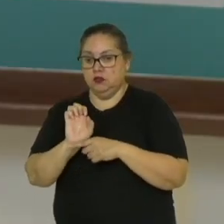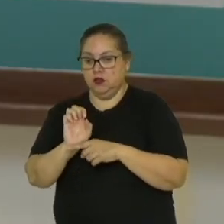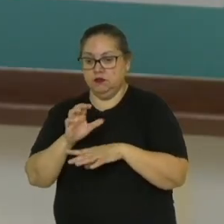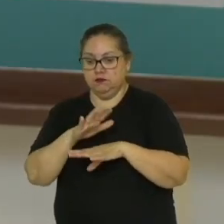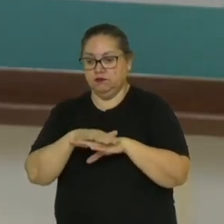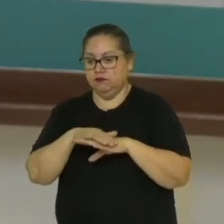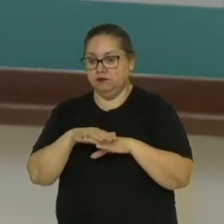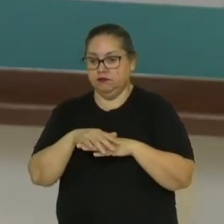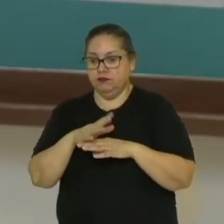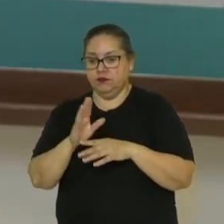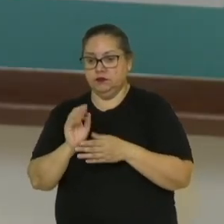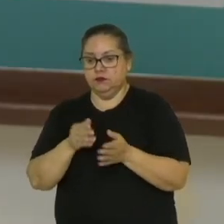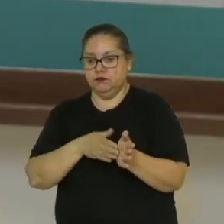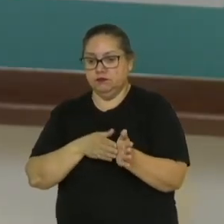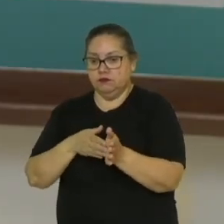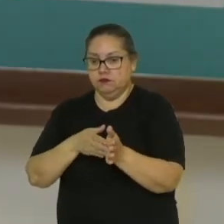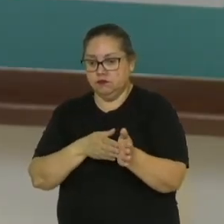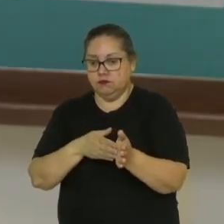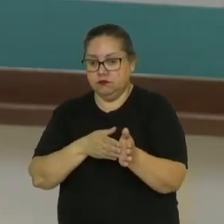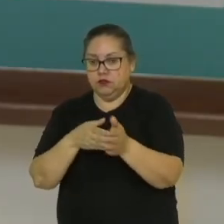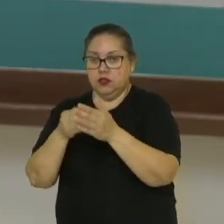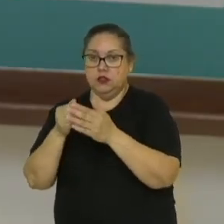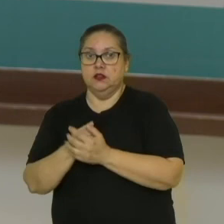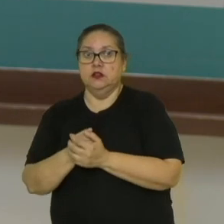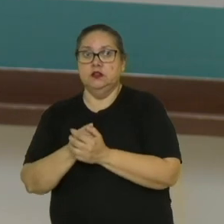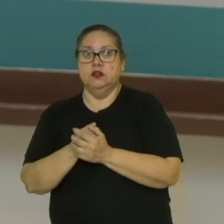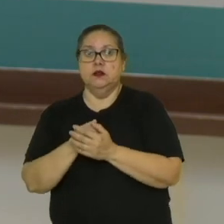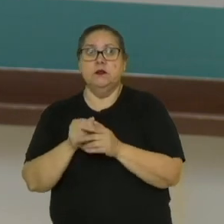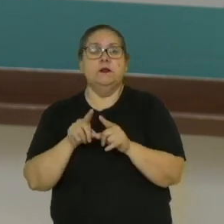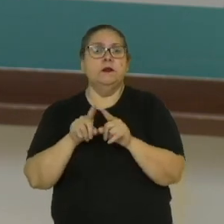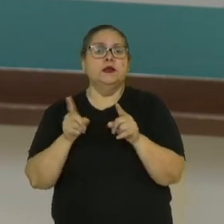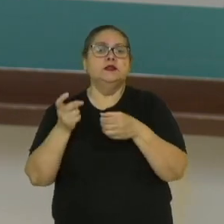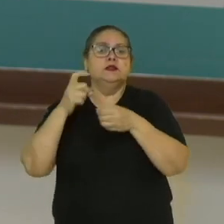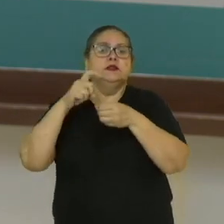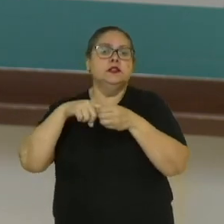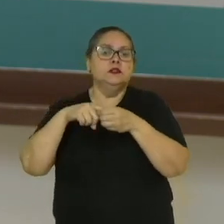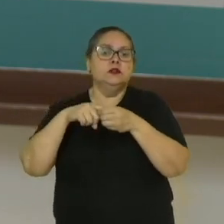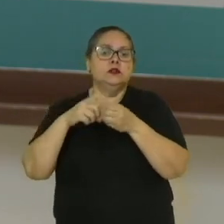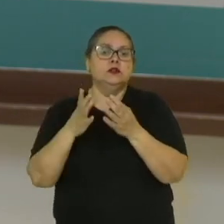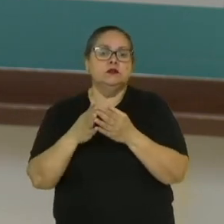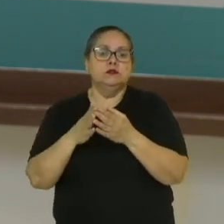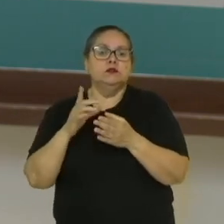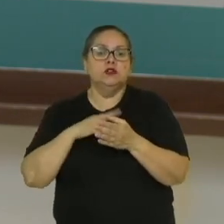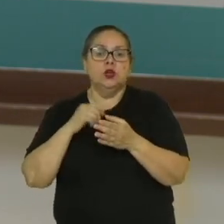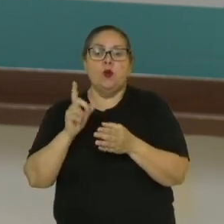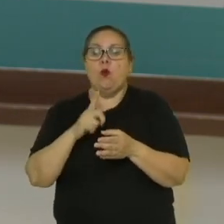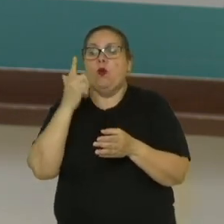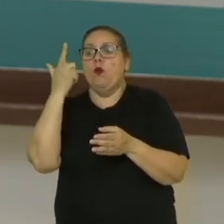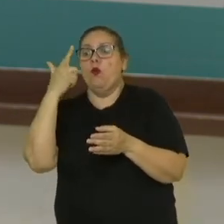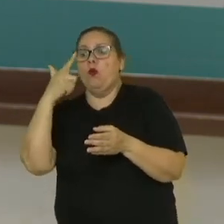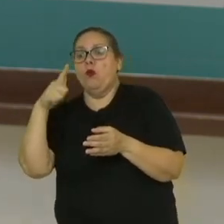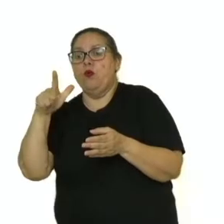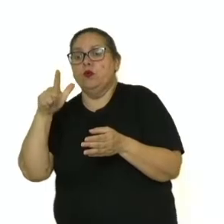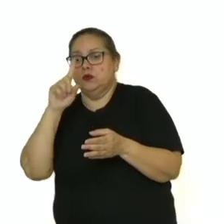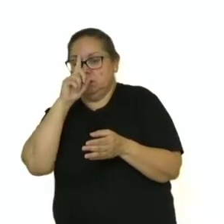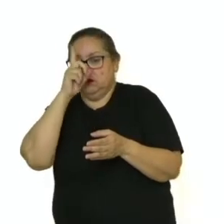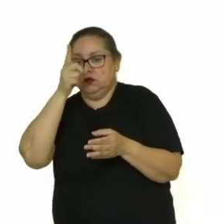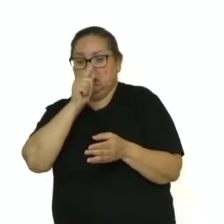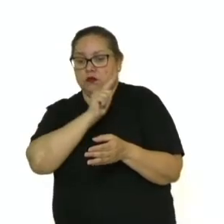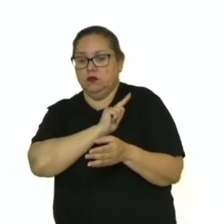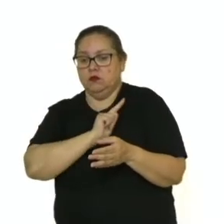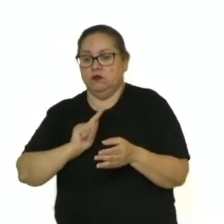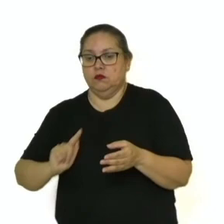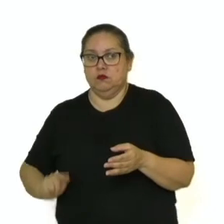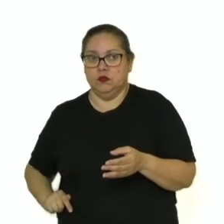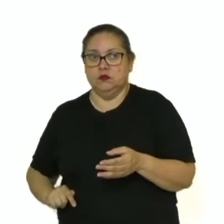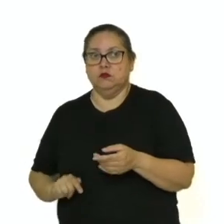invisível que nos rege, que nos guia, né? Mas dentro dessa mão invisível, há uma mão muito visível, que é a mão do governo.